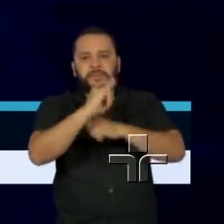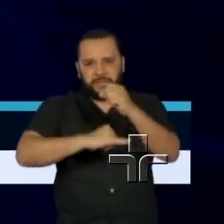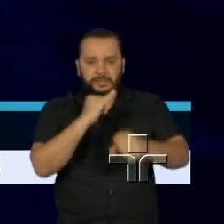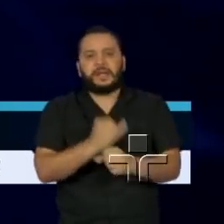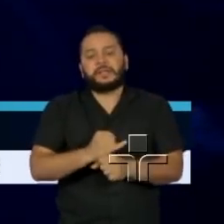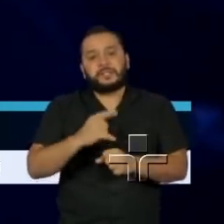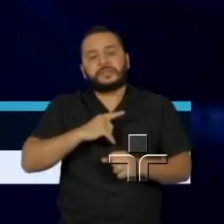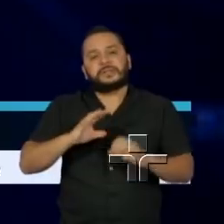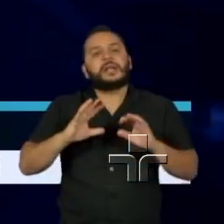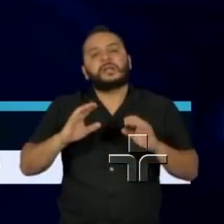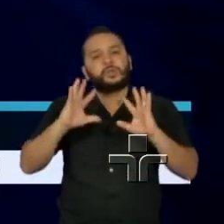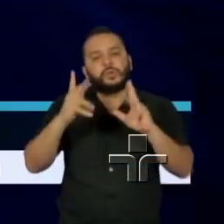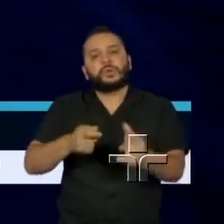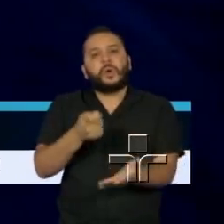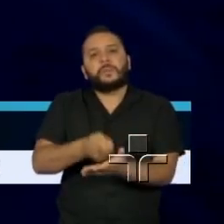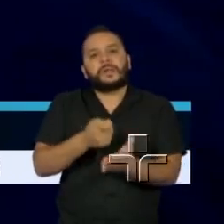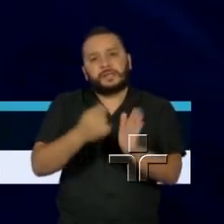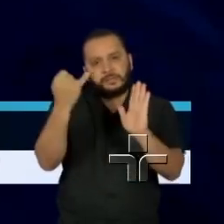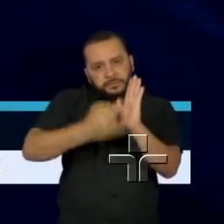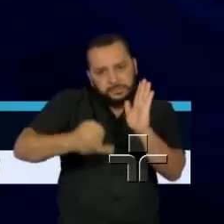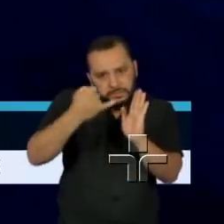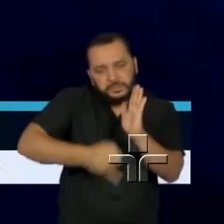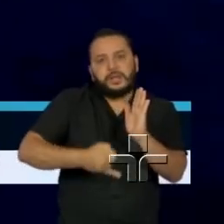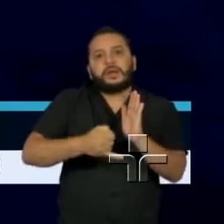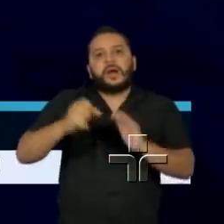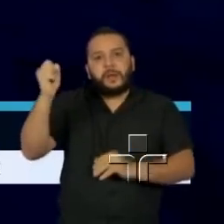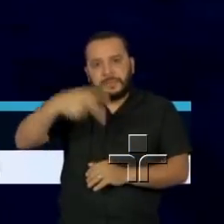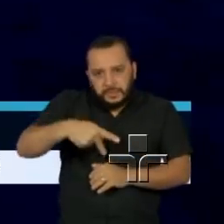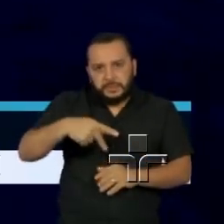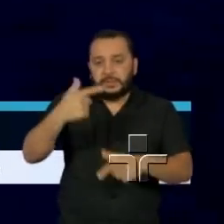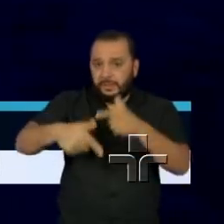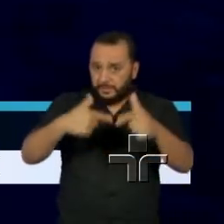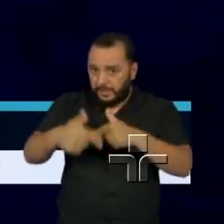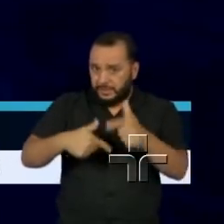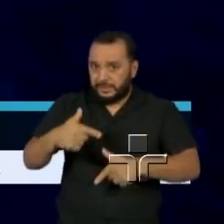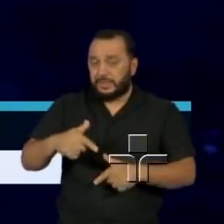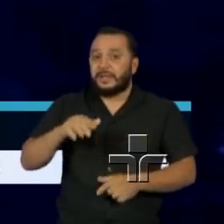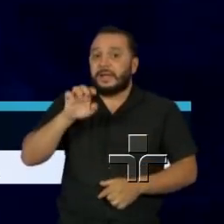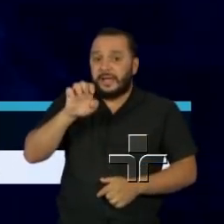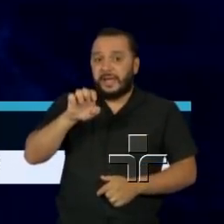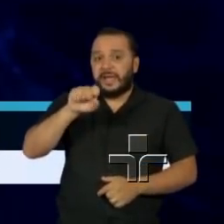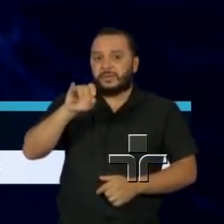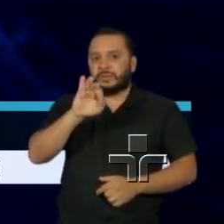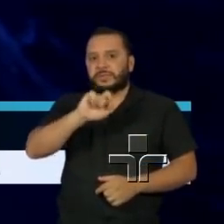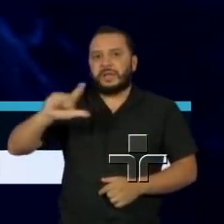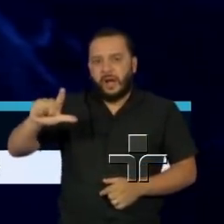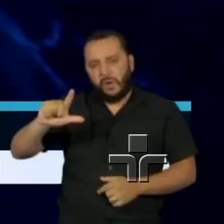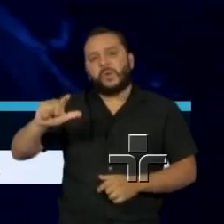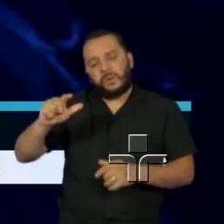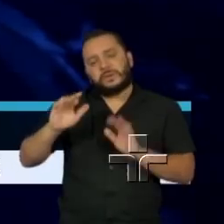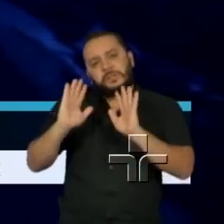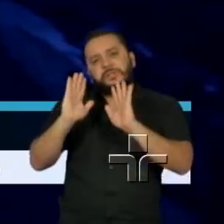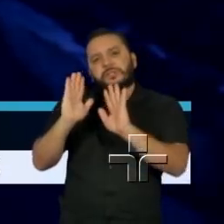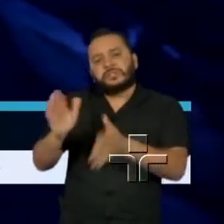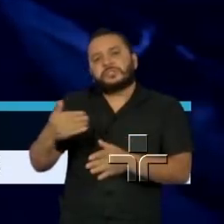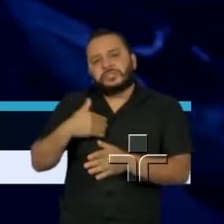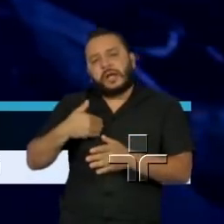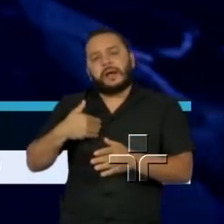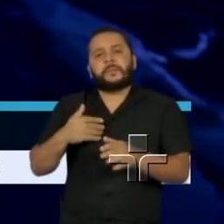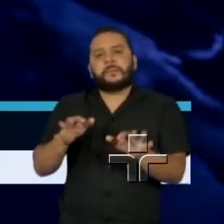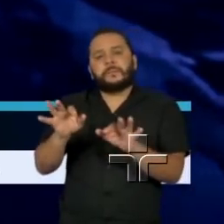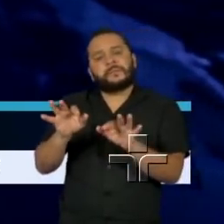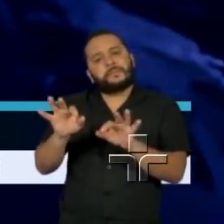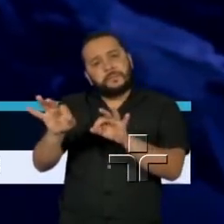obrigações fiscais, previdenciárias e trabalhistas. O Comitê Gestor do e-Social prorrogou o prazo para a transmissão de informações obrigatórias que